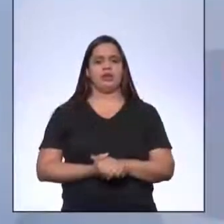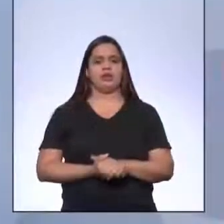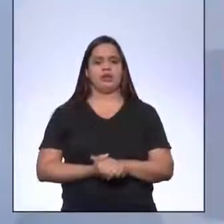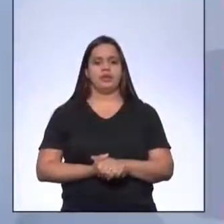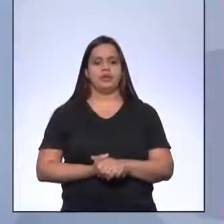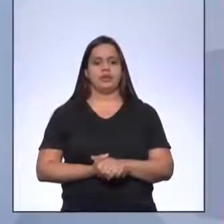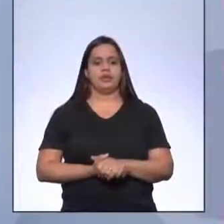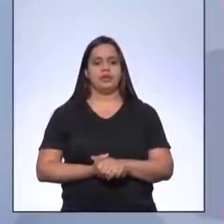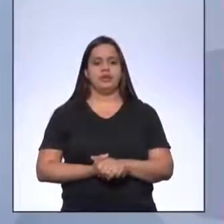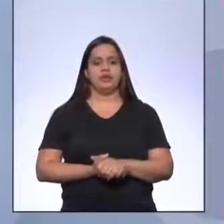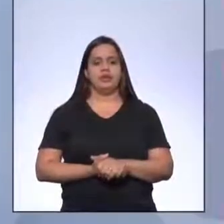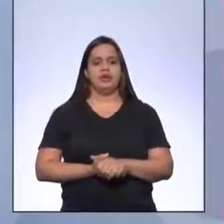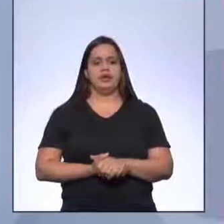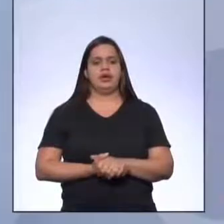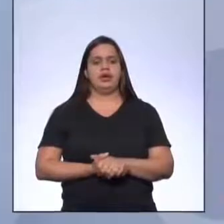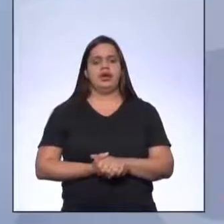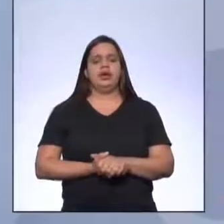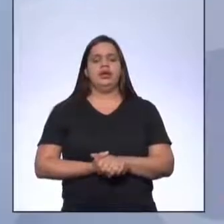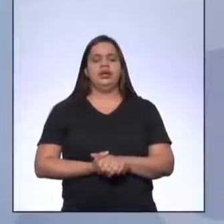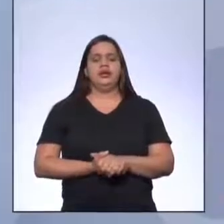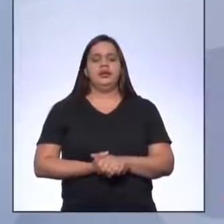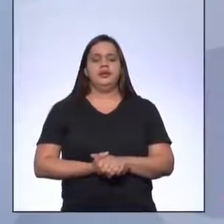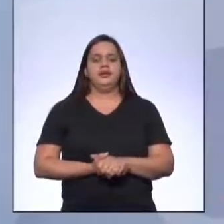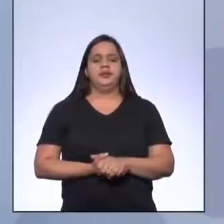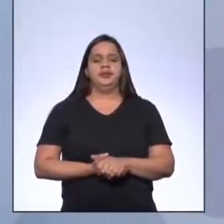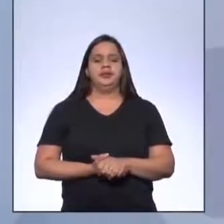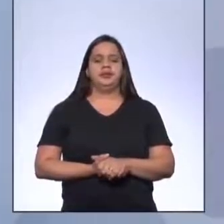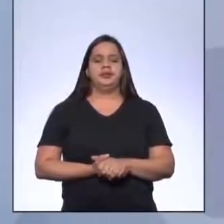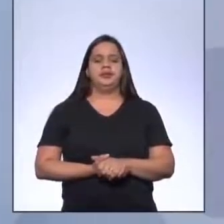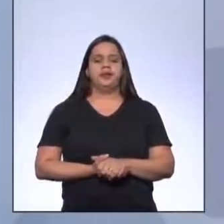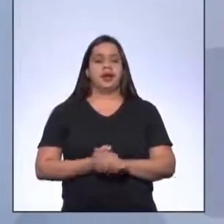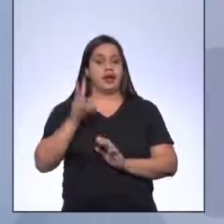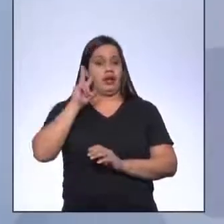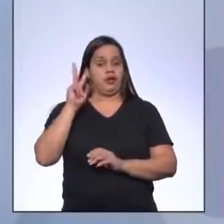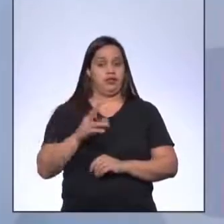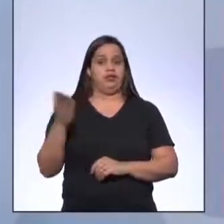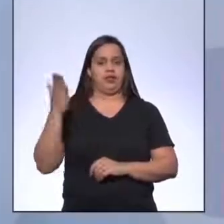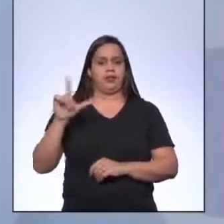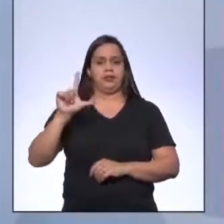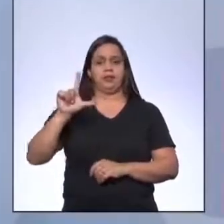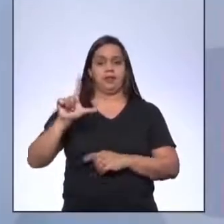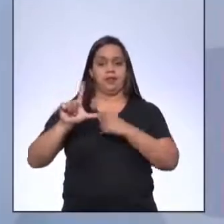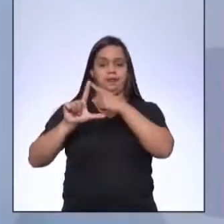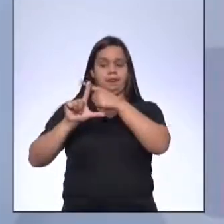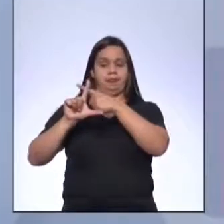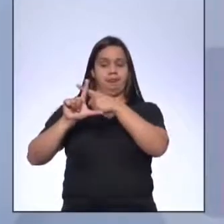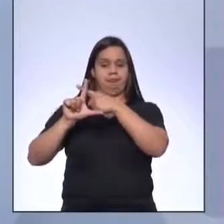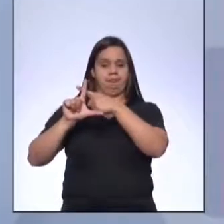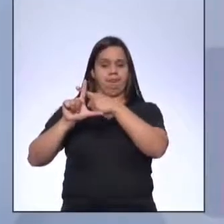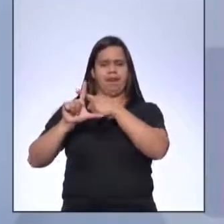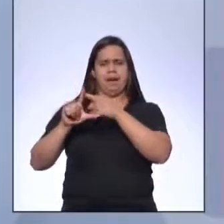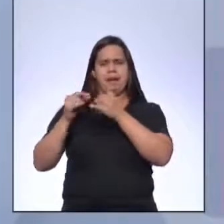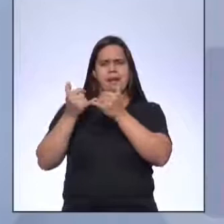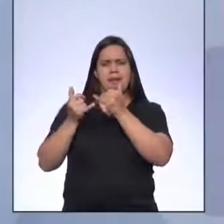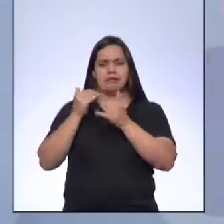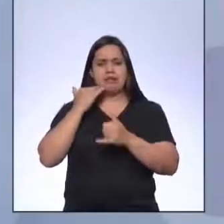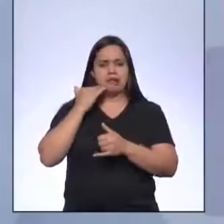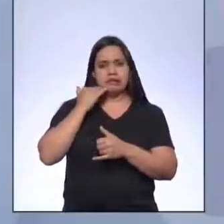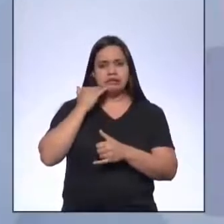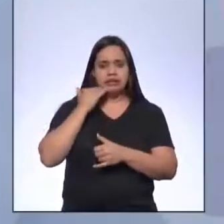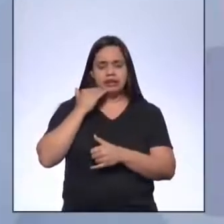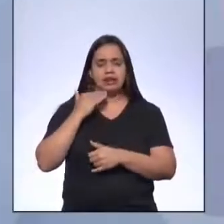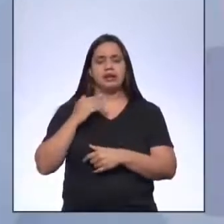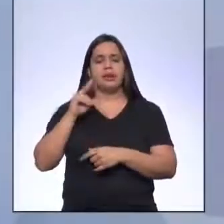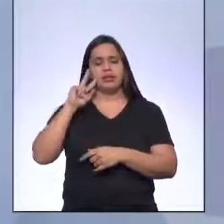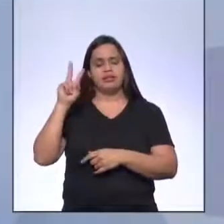aonde que o meu gráfico ou ele vai passar ele tá meio tortinho